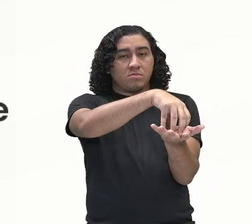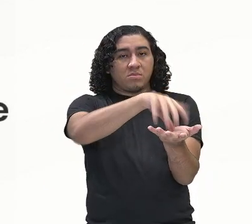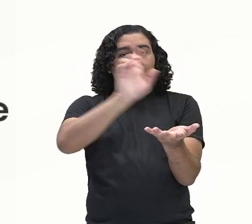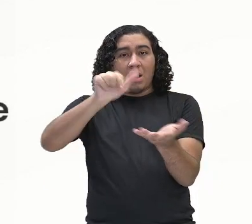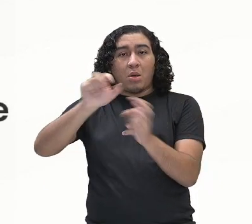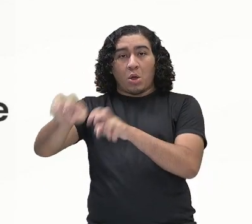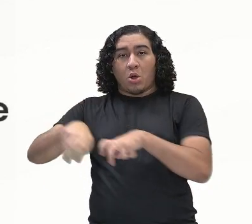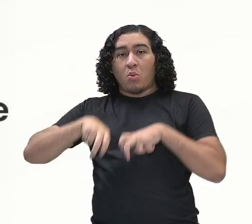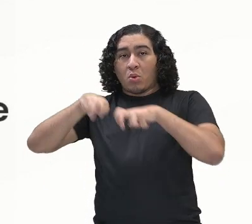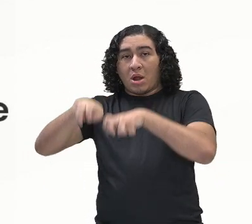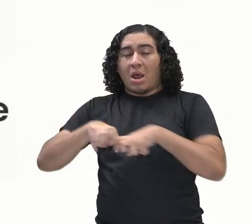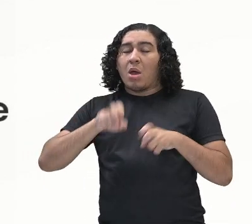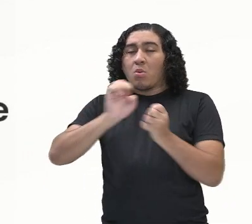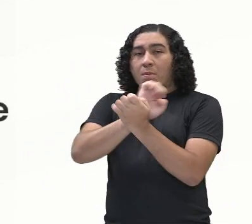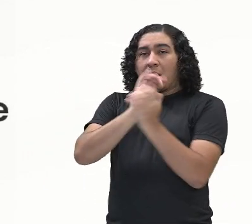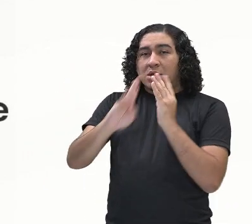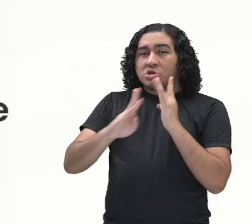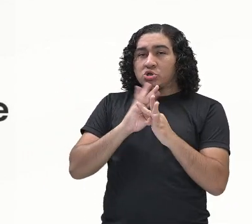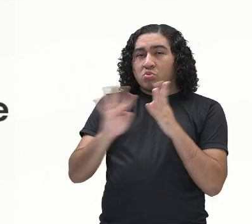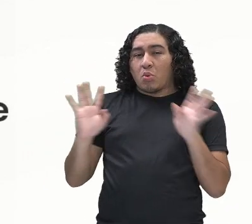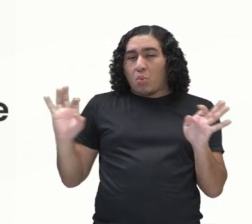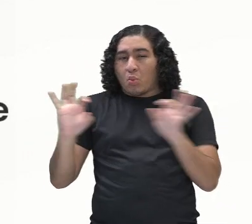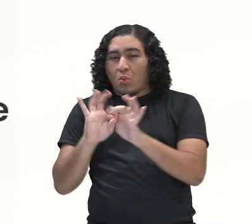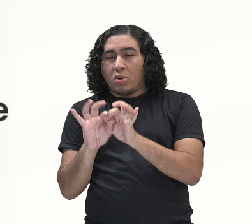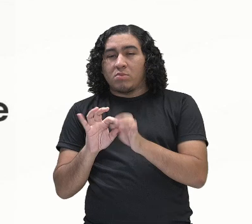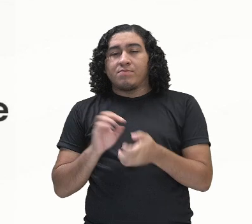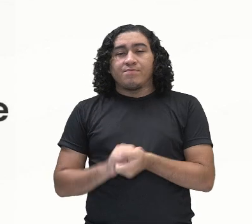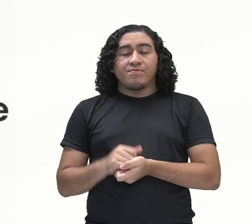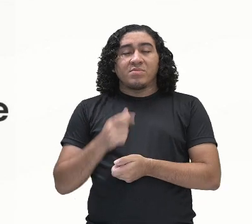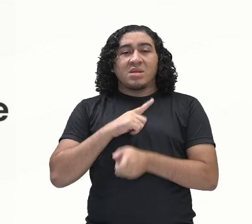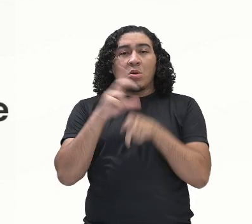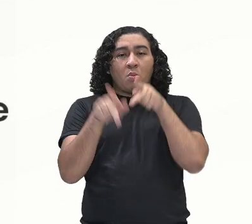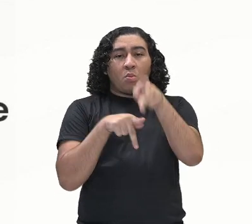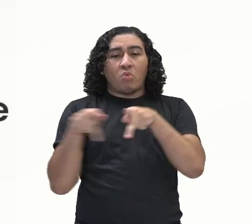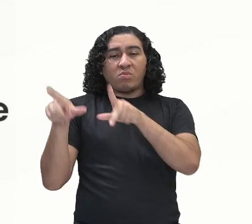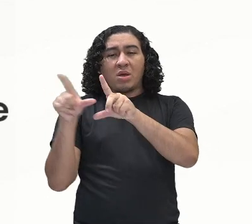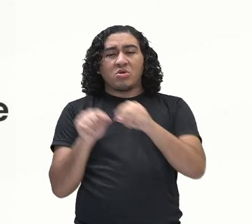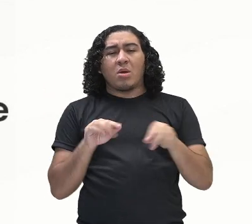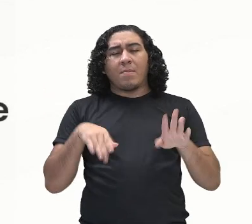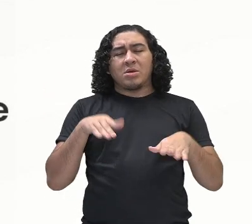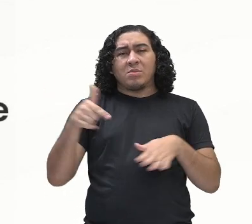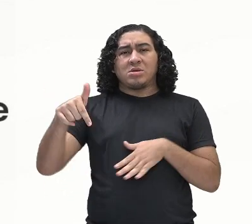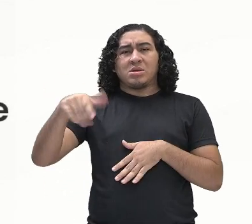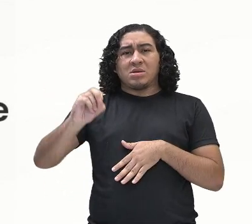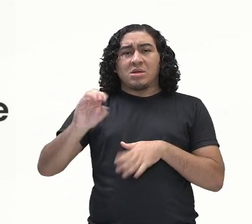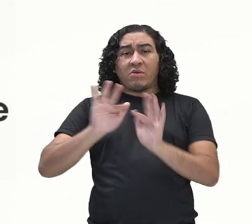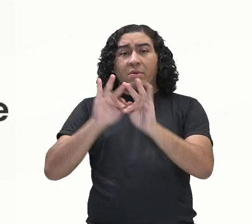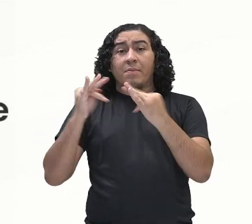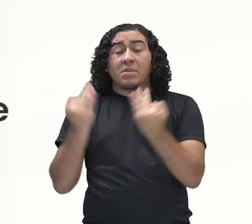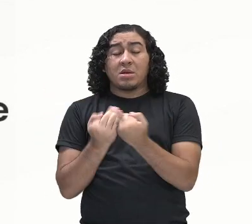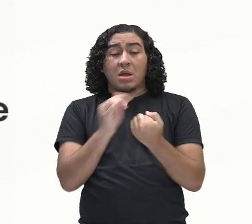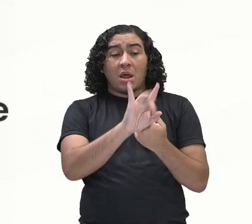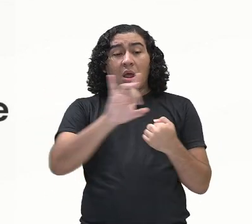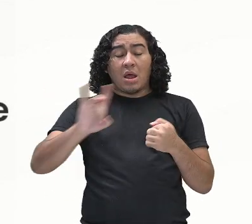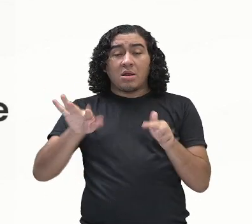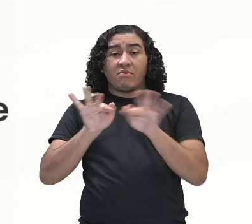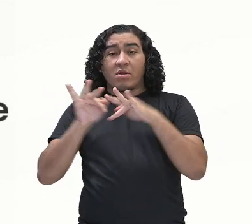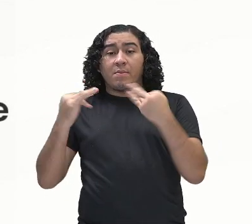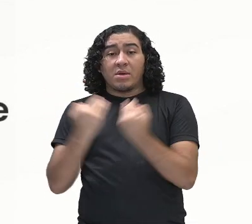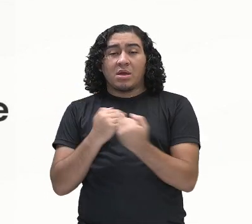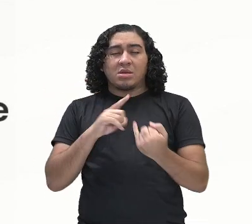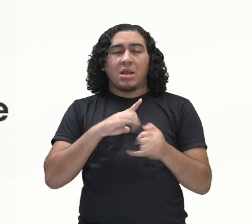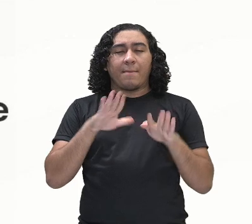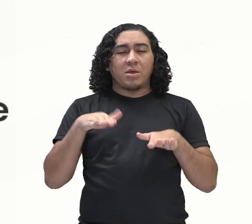urbanismo rural. Aí nós teríamos os povoados menores, com cerca de 70 famílias, e cada família ficaria assentada aí a cada